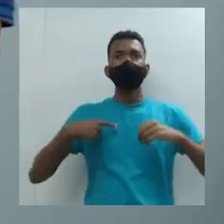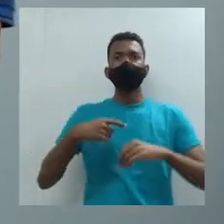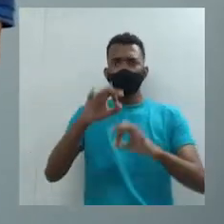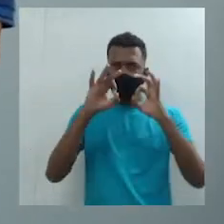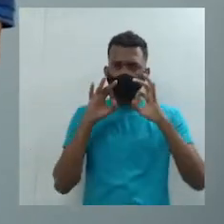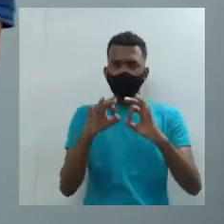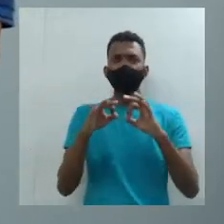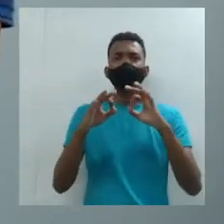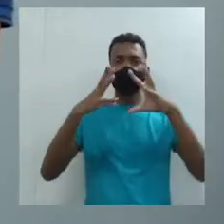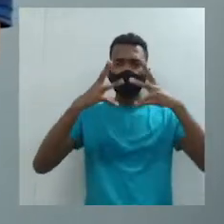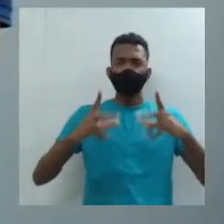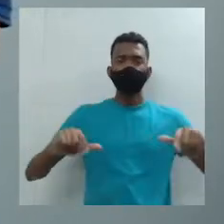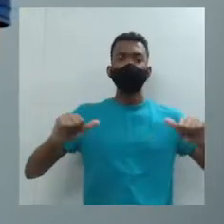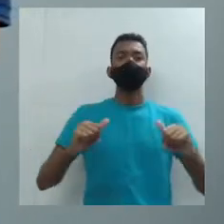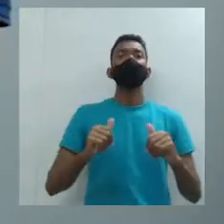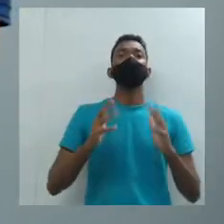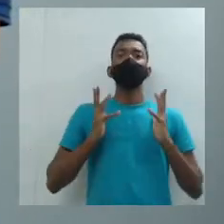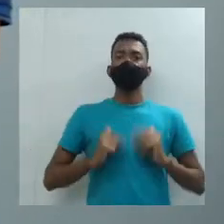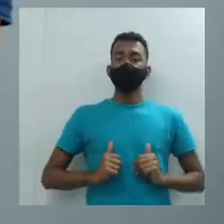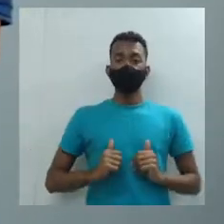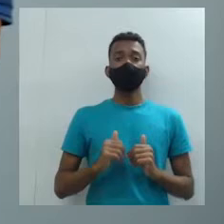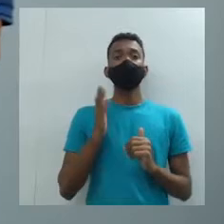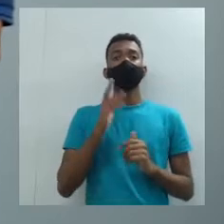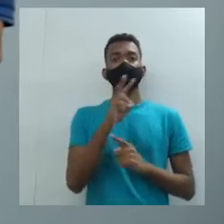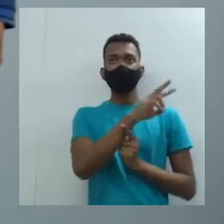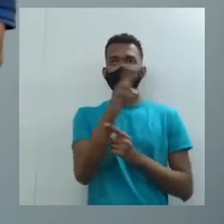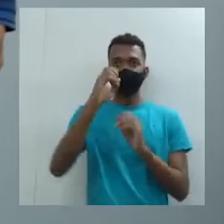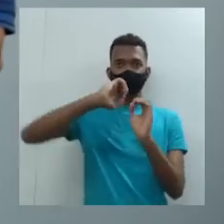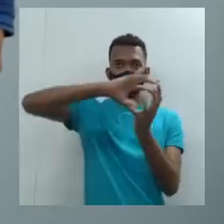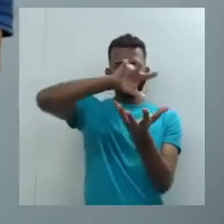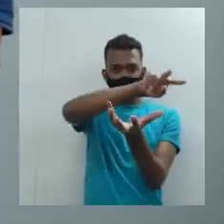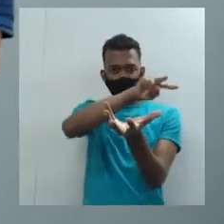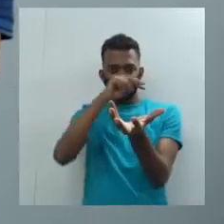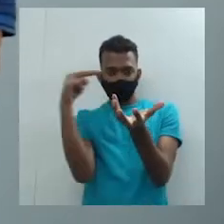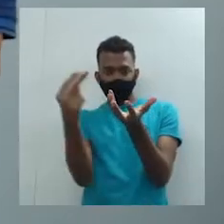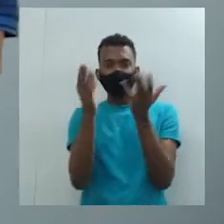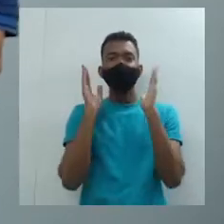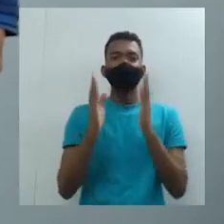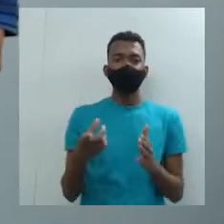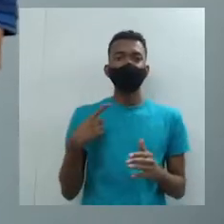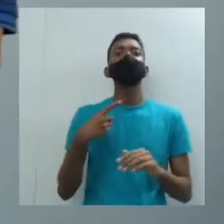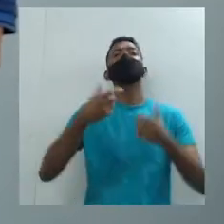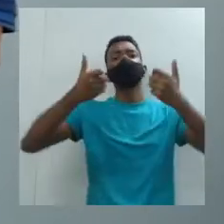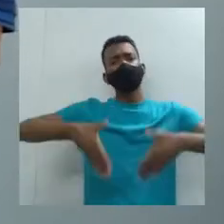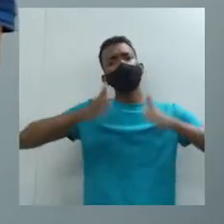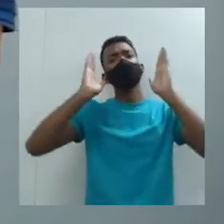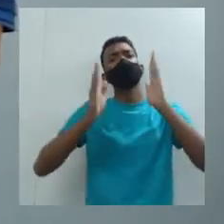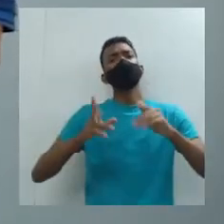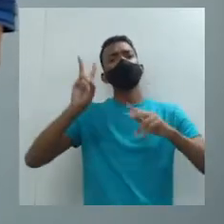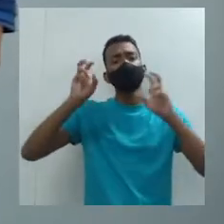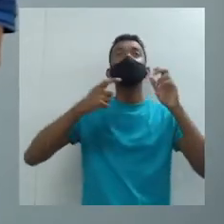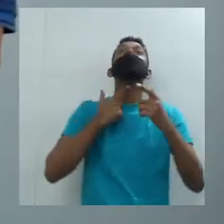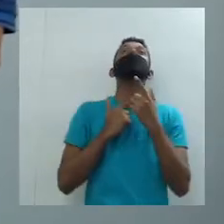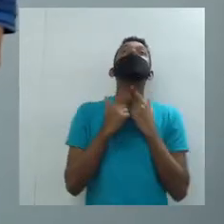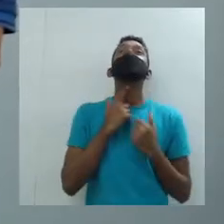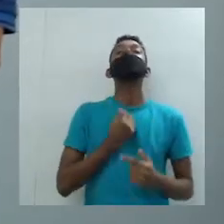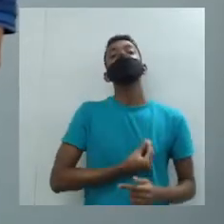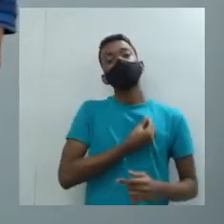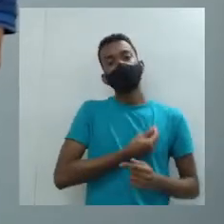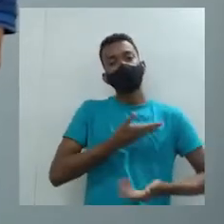ou seja, esse sujeito olha para o mundo, como a gente já comentou, professor Robson, o senhor bem pontuou essa questão dessa ânsia de viver,